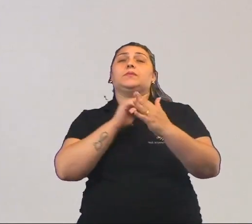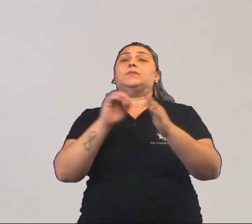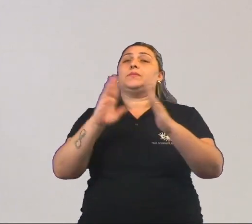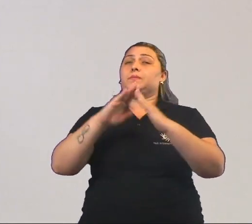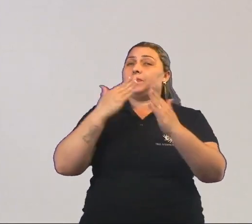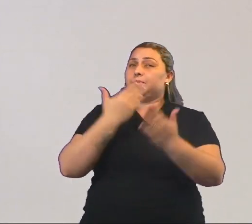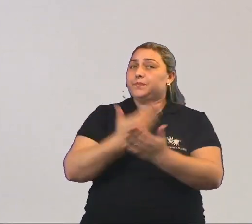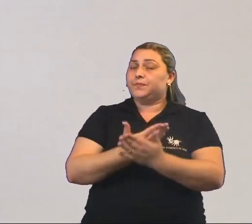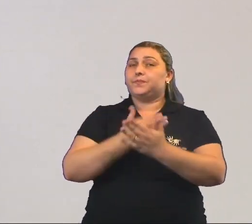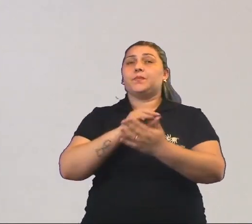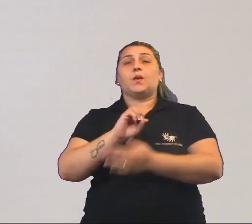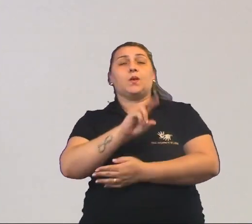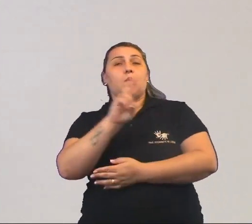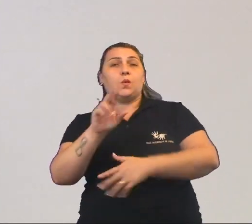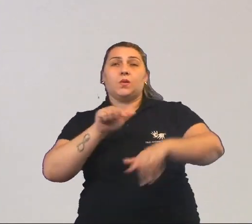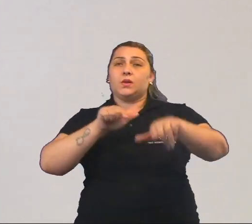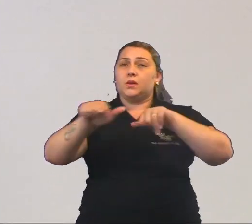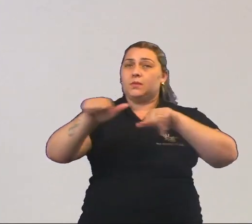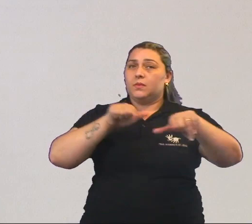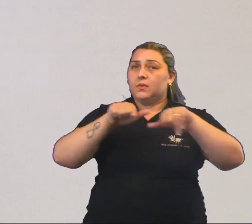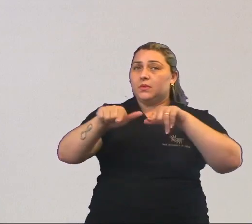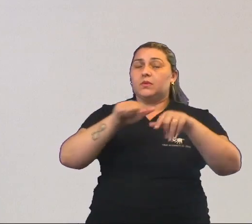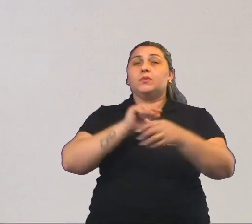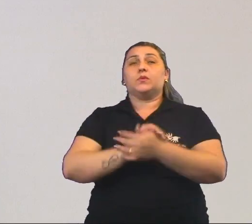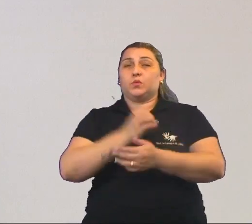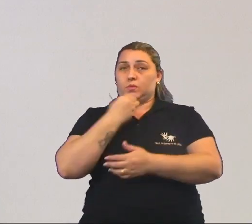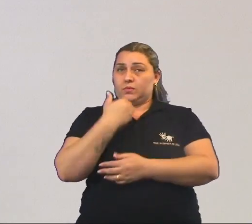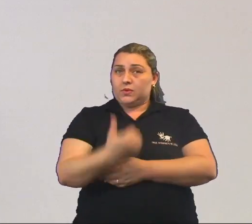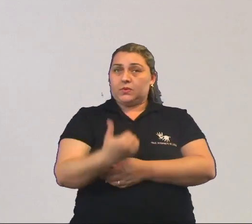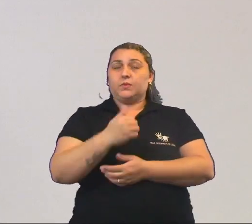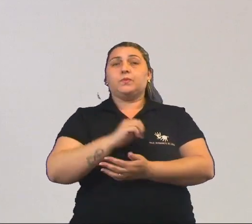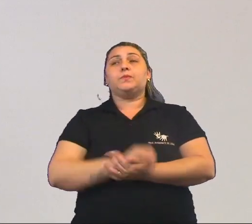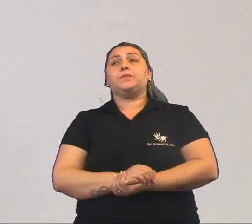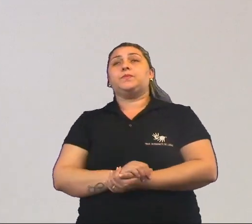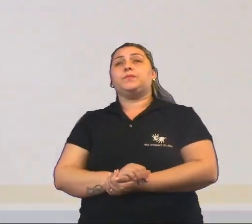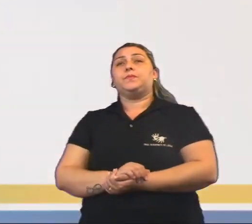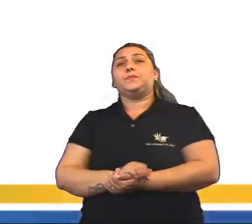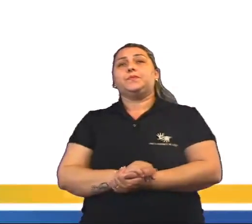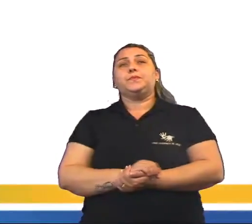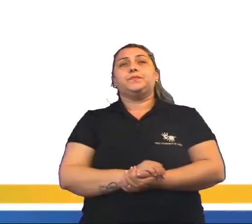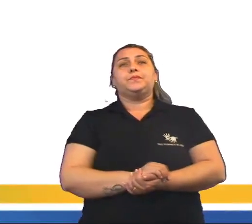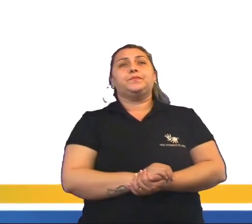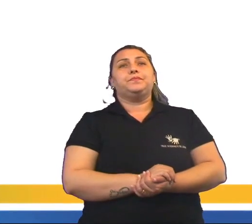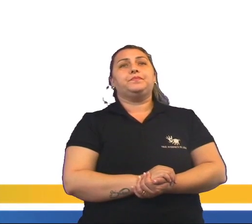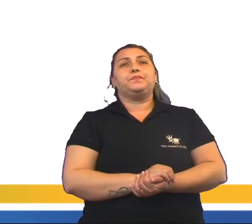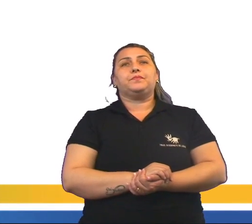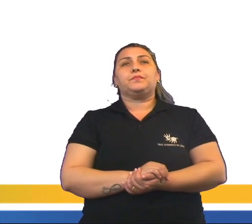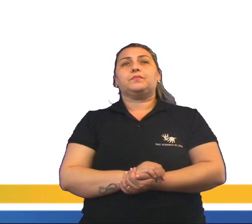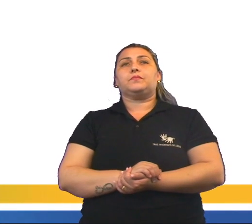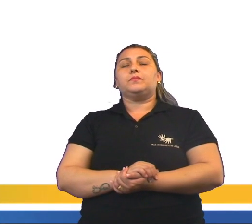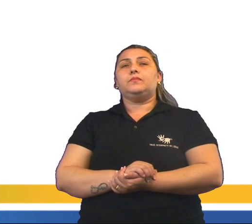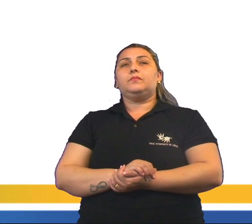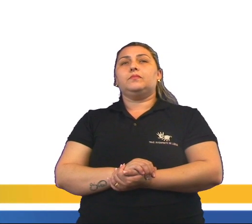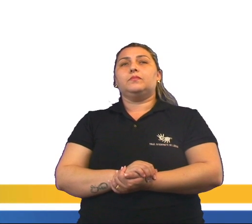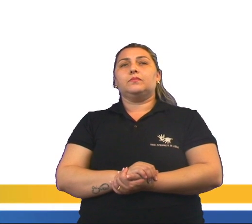como na escola ou no trabalho Tudo bem então vamos lá continuando